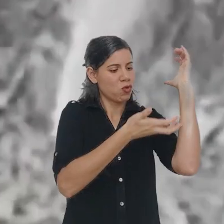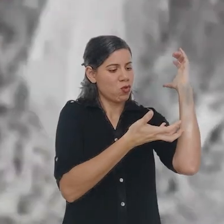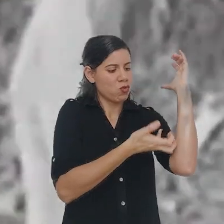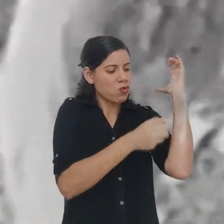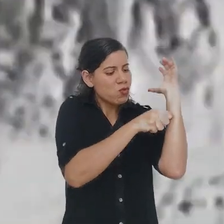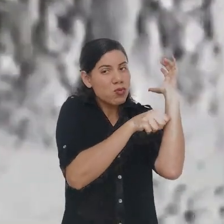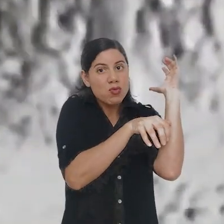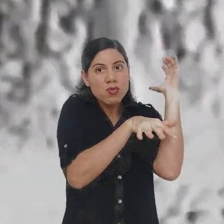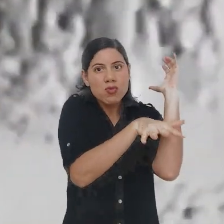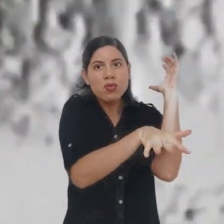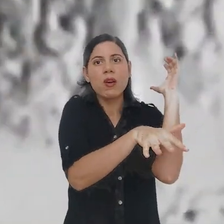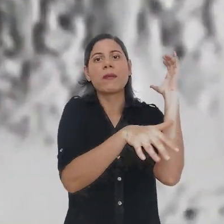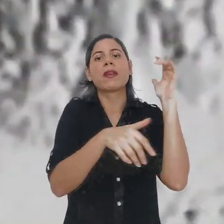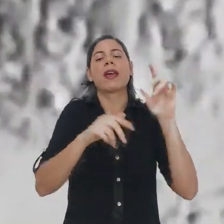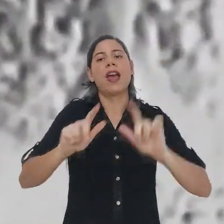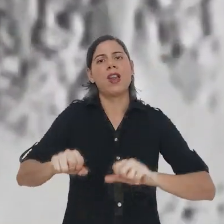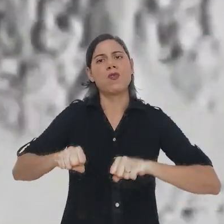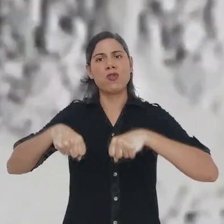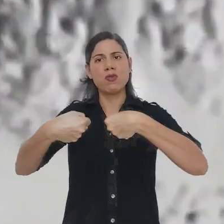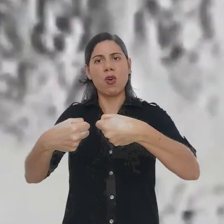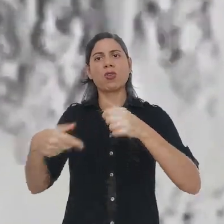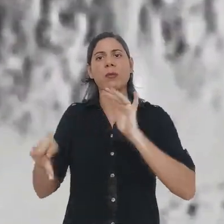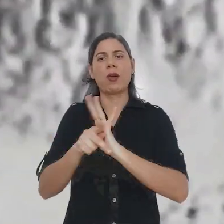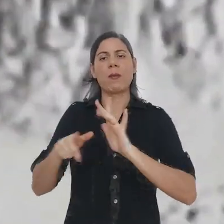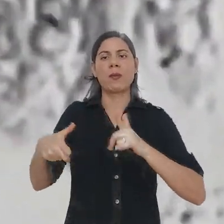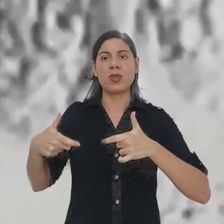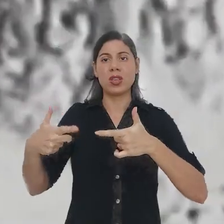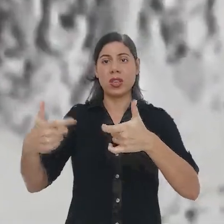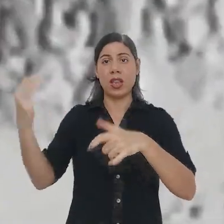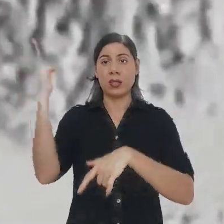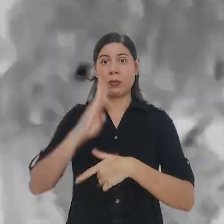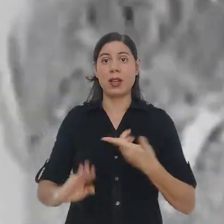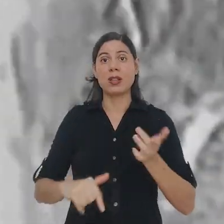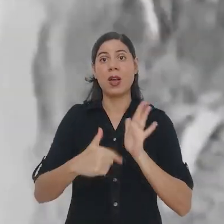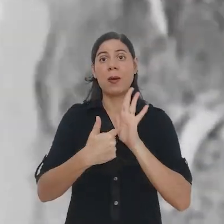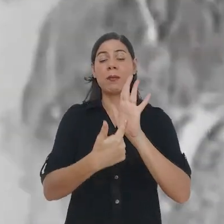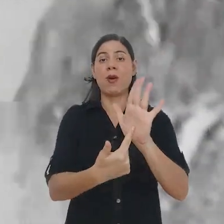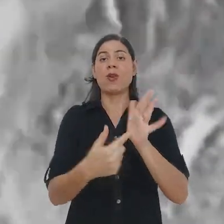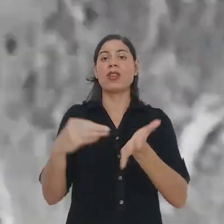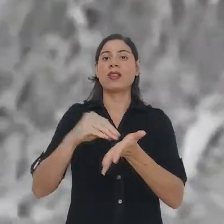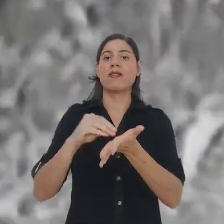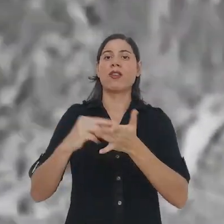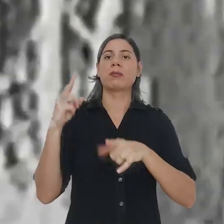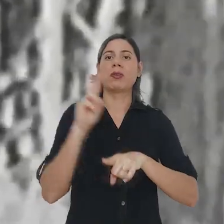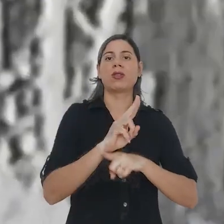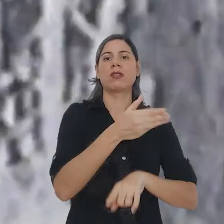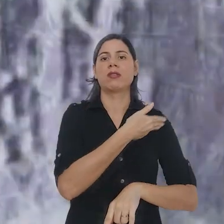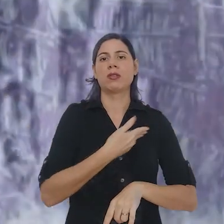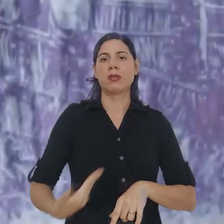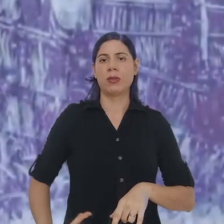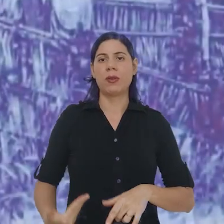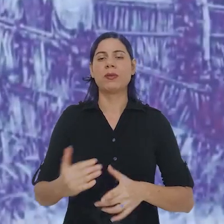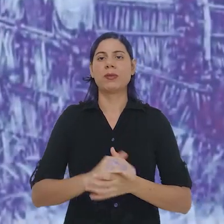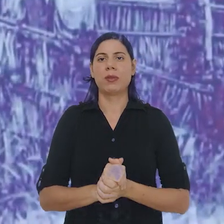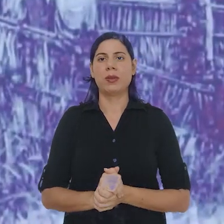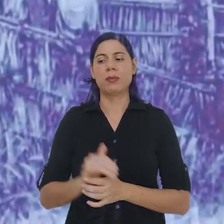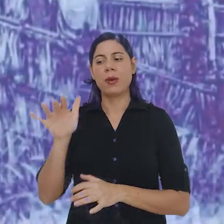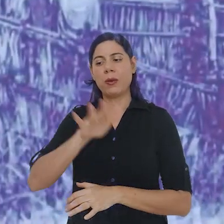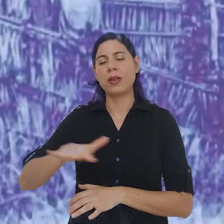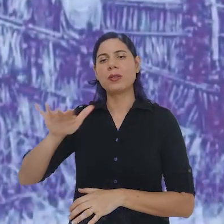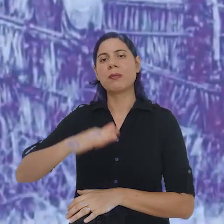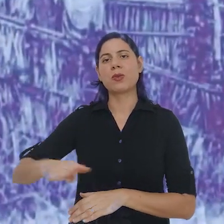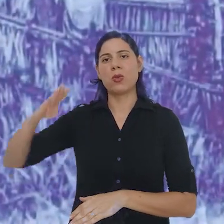Amazônia, como parte do esforço de guerra brasileiro, mostra a situação de desamparo por parte do Estado com os